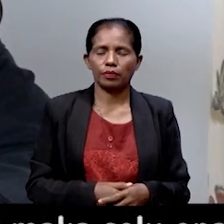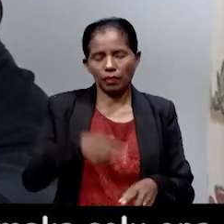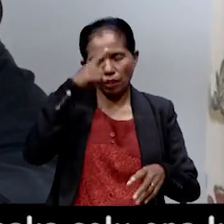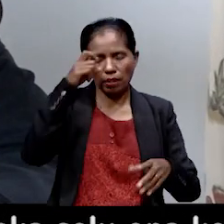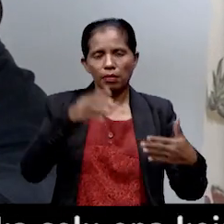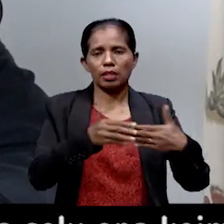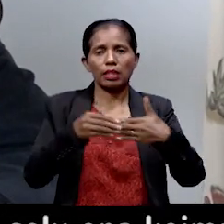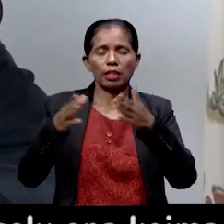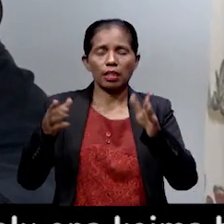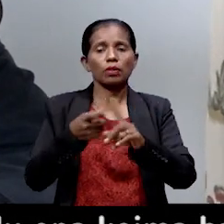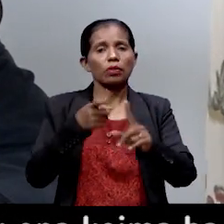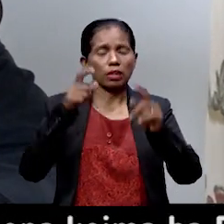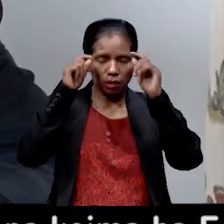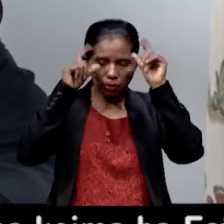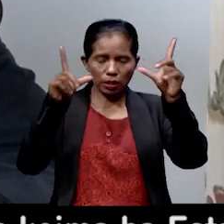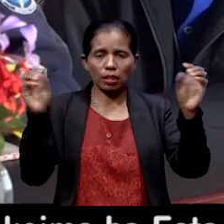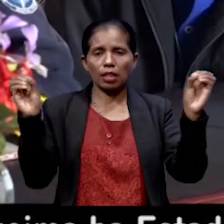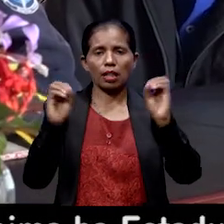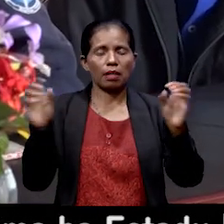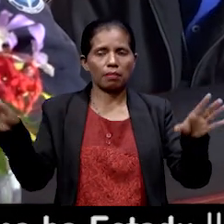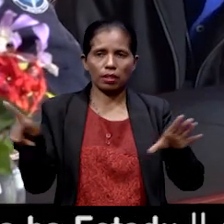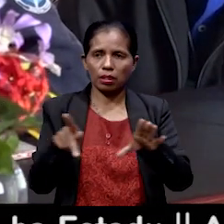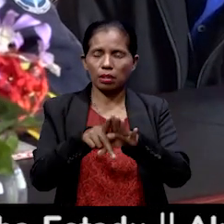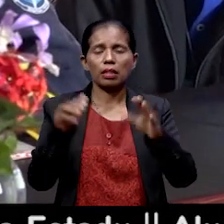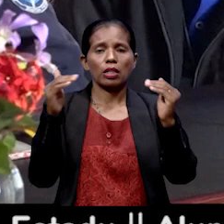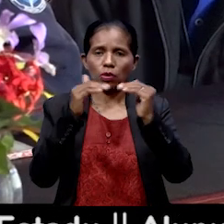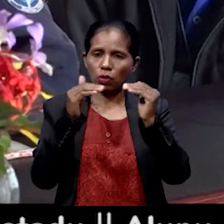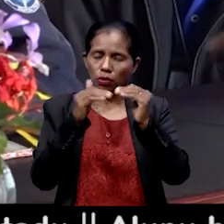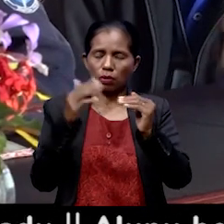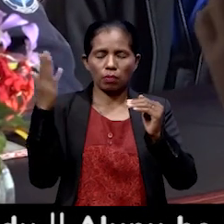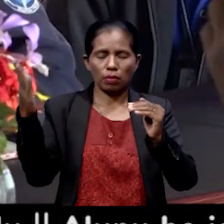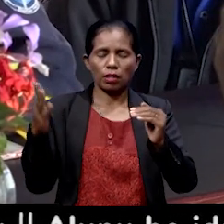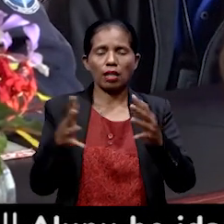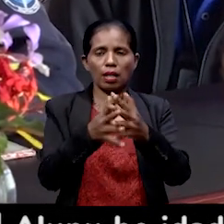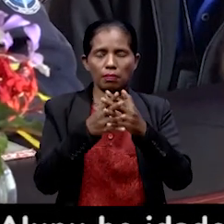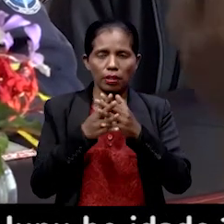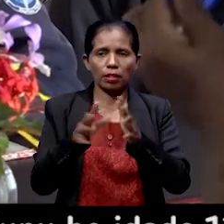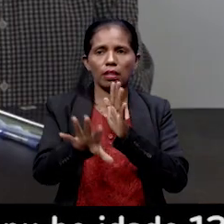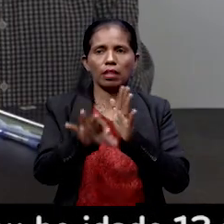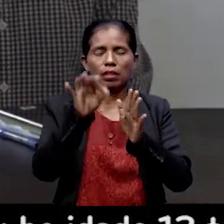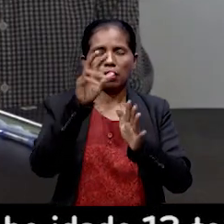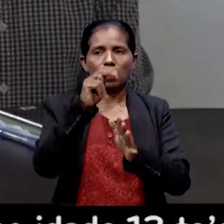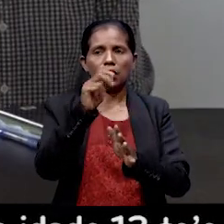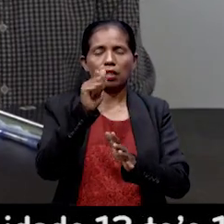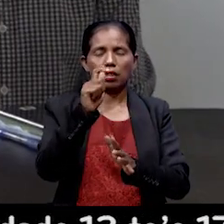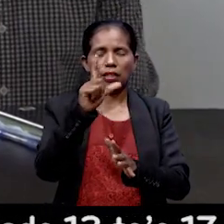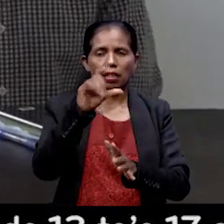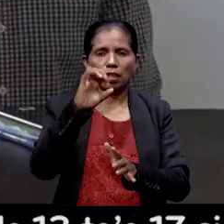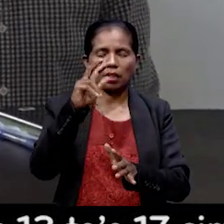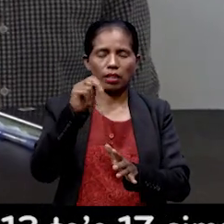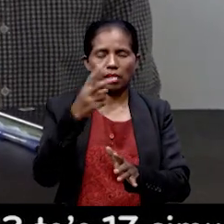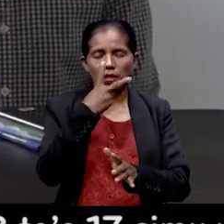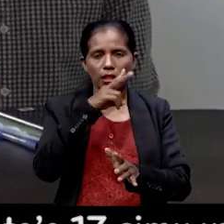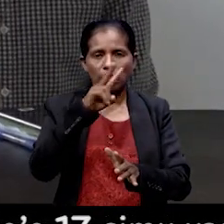liderança o timor-leste em la marca presença e se merece refere Estados Unidos seleciona Natalino Guterres a nesta ativista